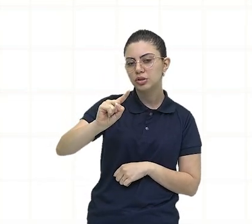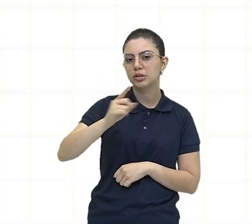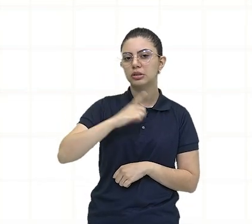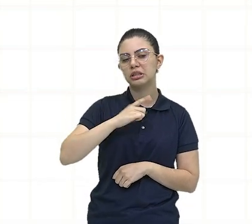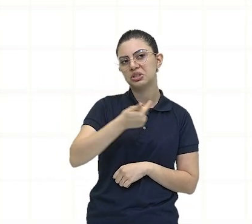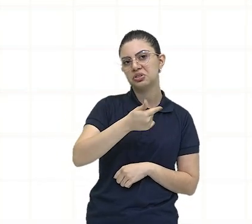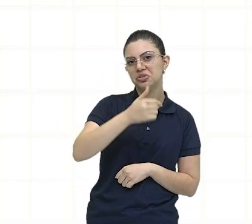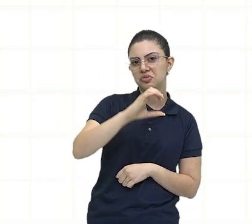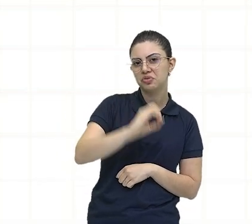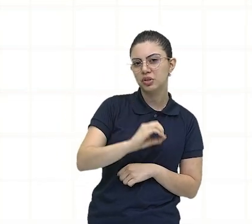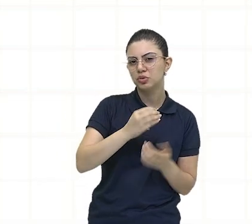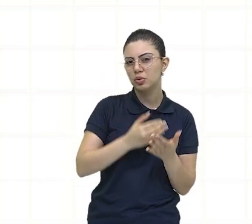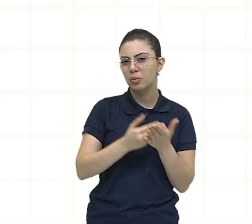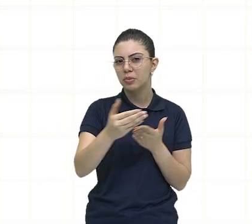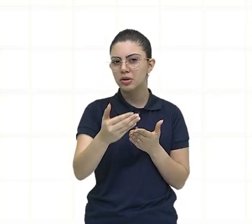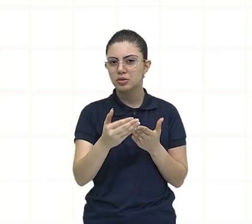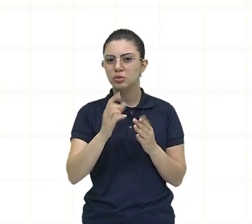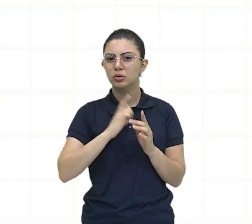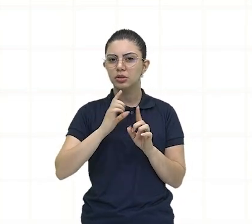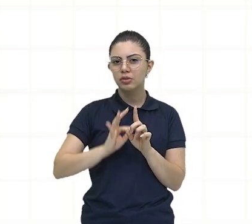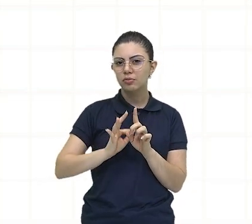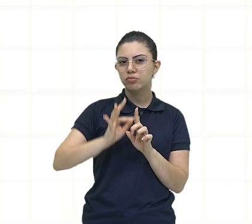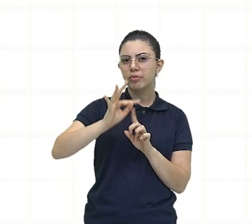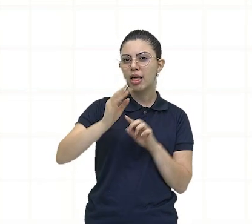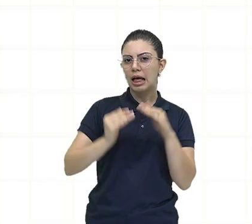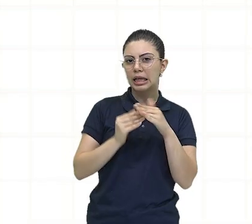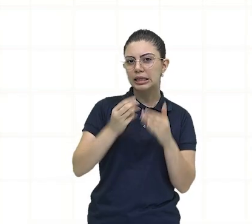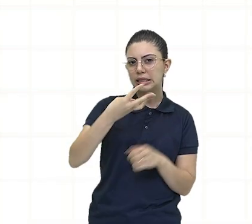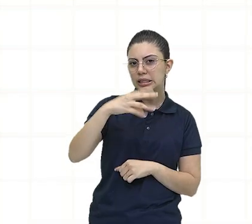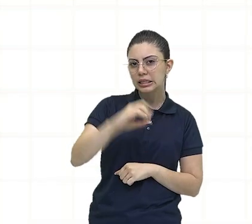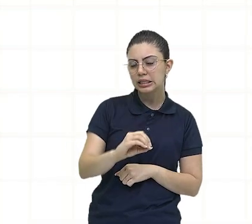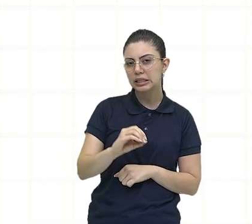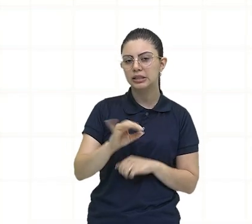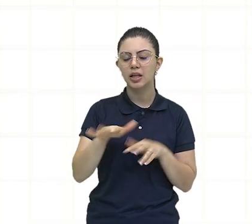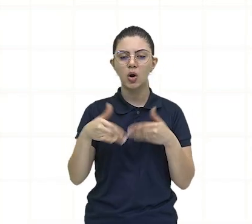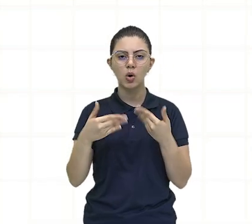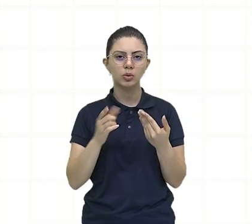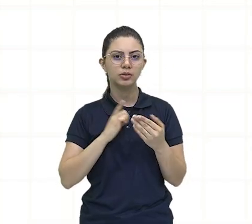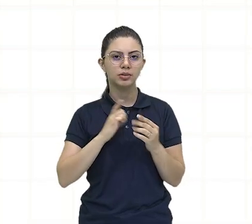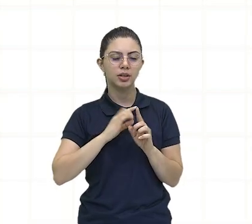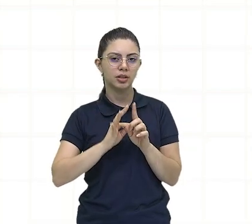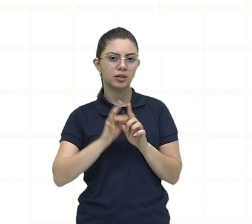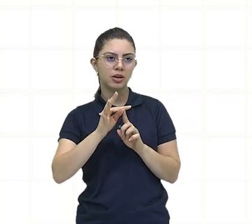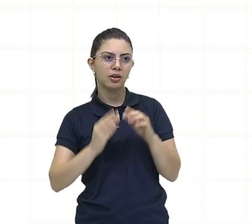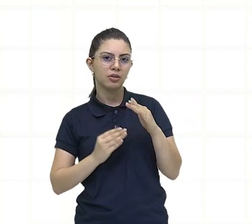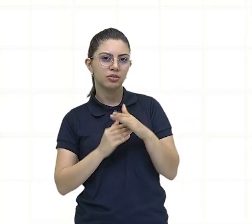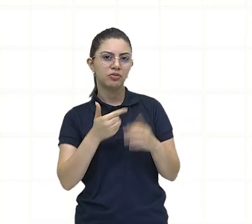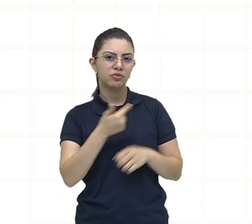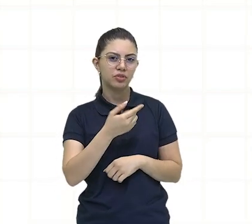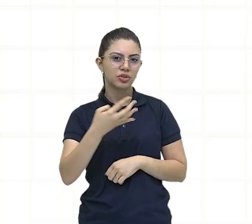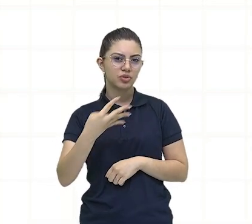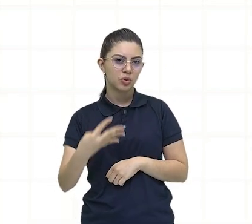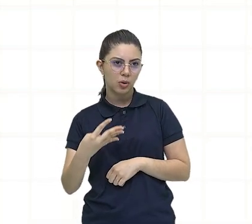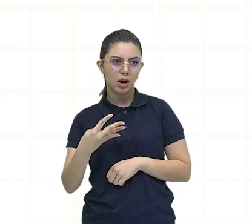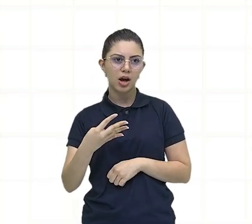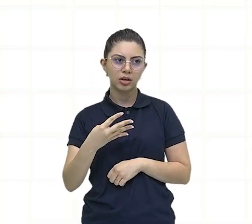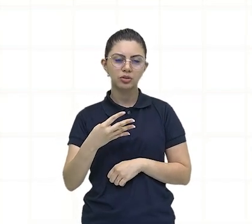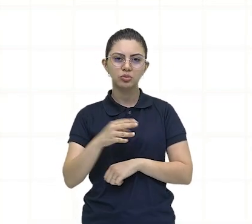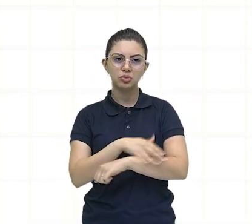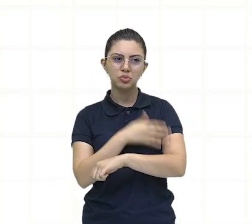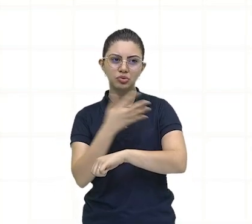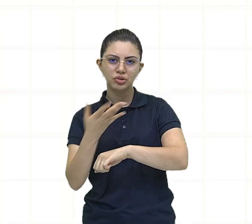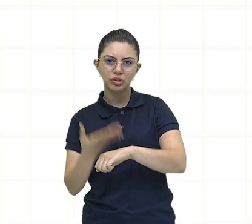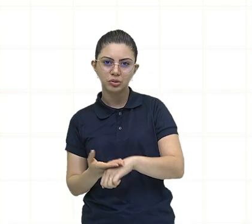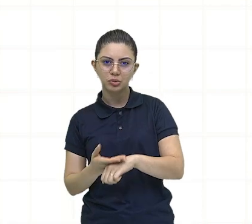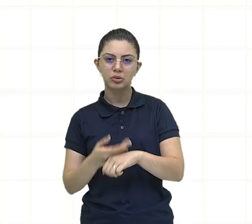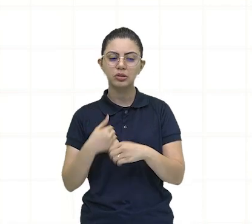de 20, começou com 20, foi subindo até 30 graus, ela ficou com uma temperatura de 24 o dia inteiro. Eu vou ver no dia 1,